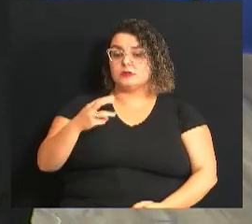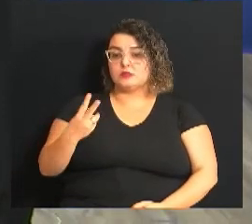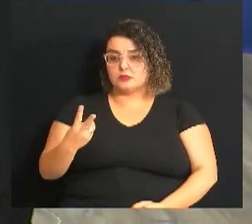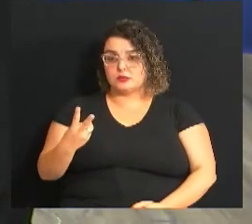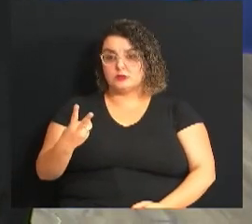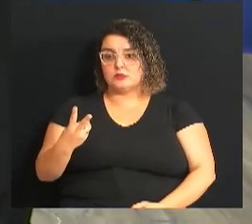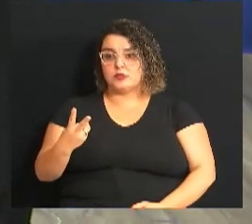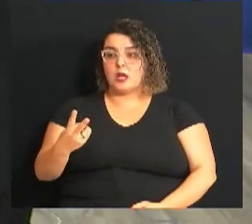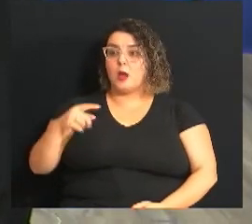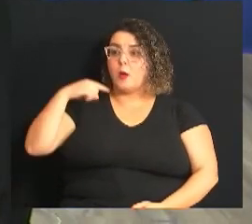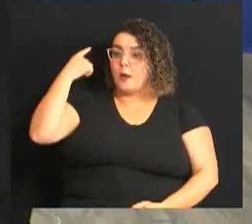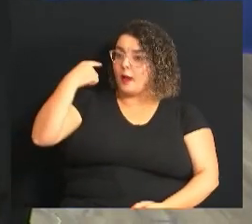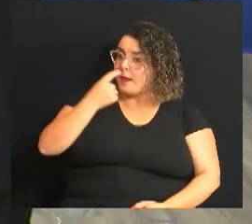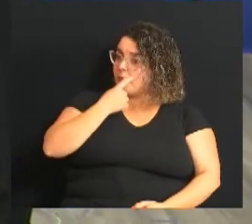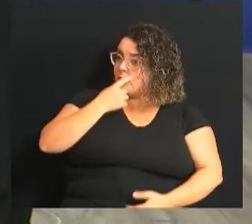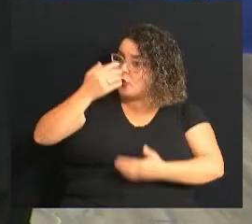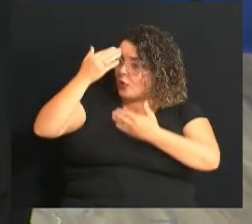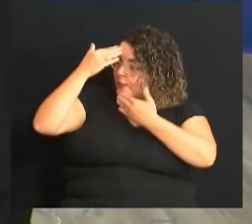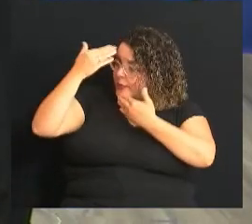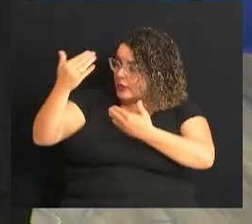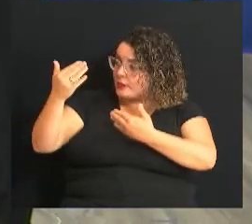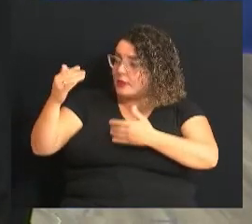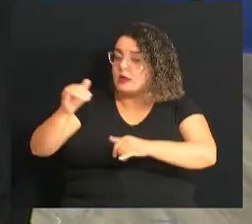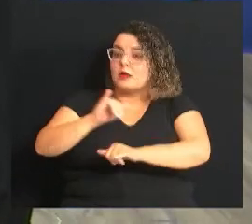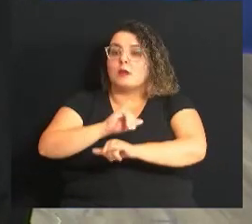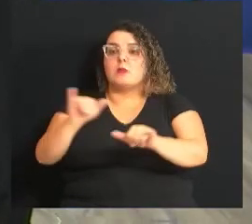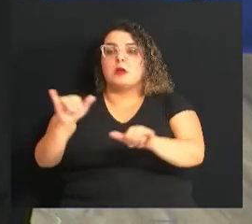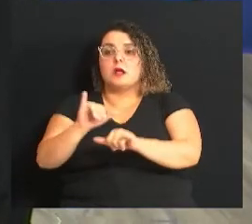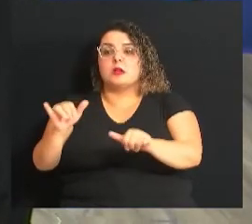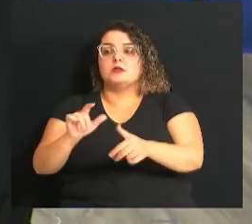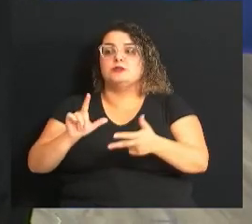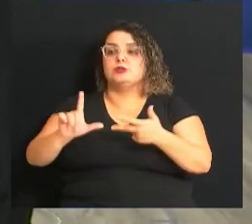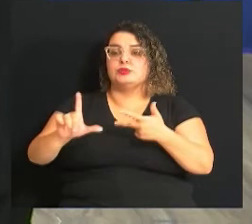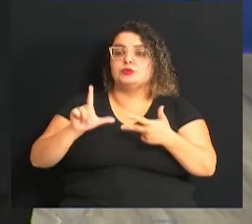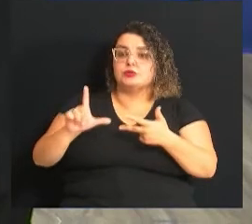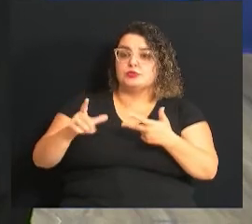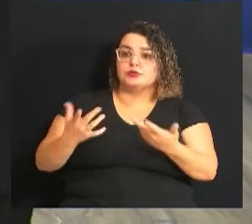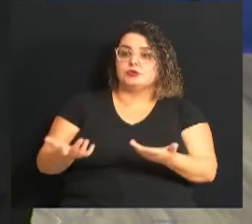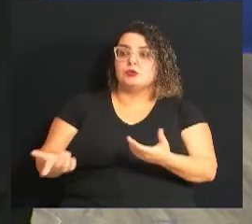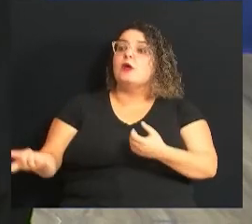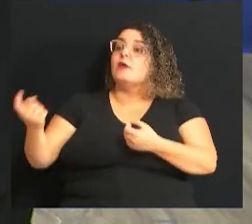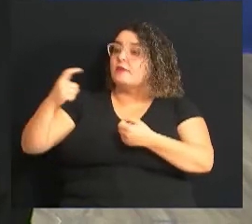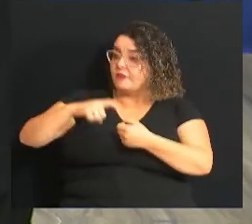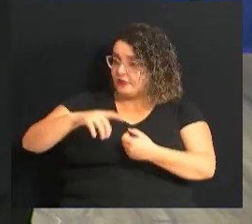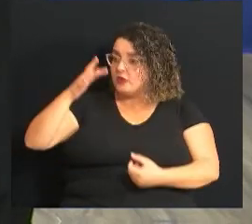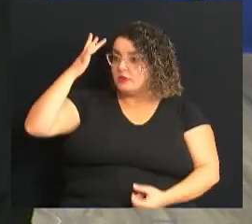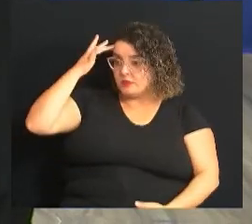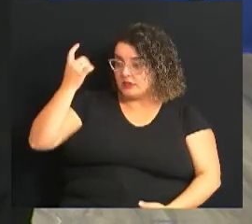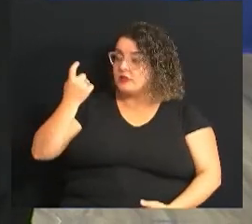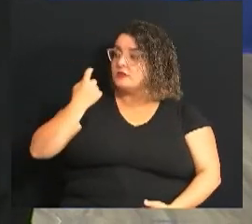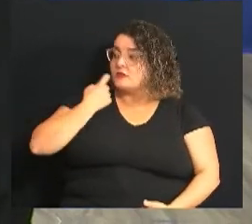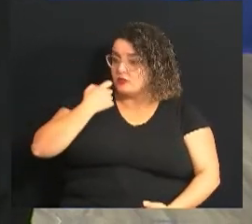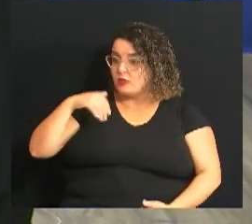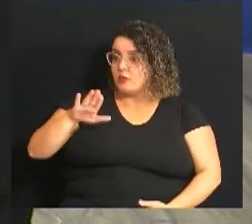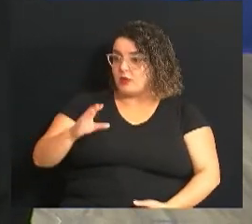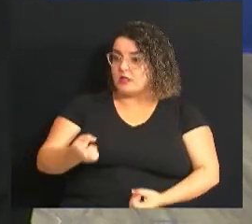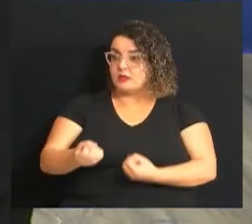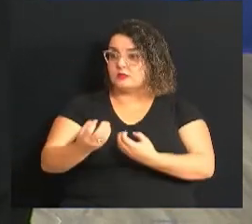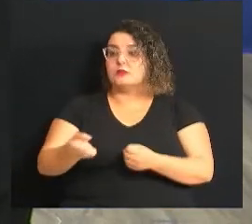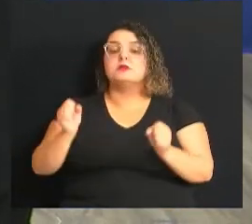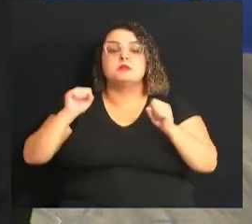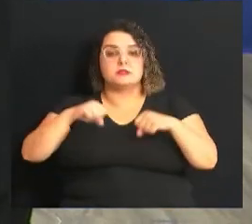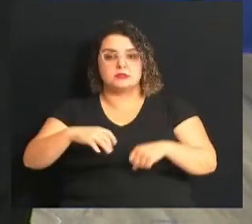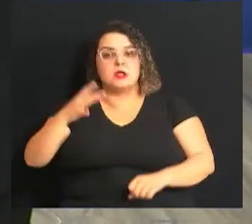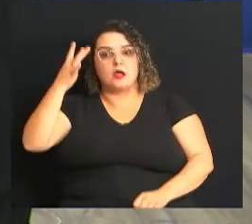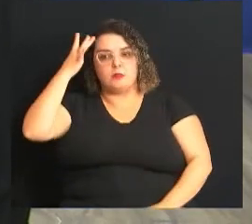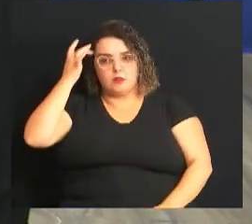1h mais 52 minutos. Mirna Abreu, muito obrigado pelas notícias do Legislativo. Volta amanhã na sexta-feira com mais informações? Sim, amanhã a gente